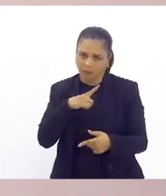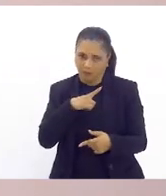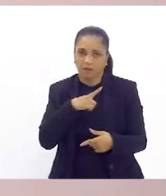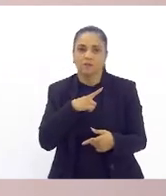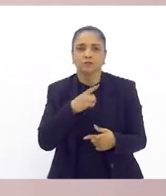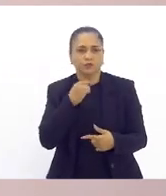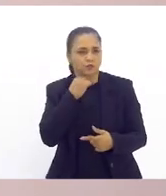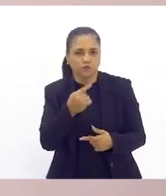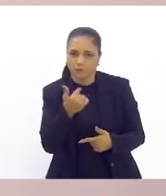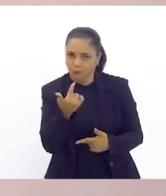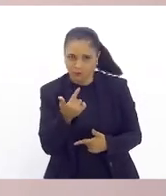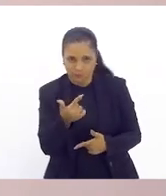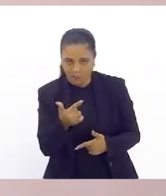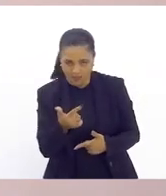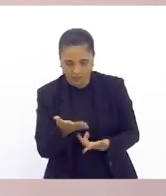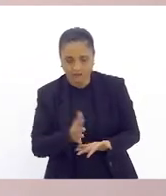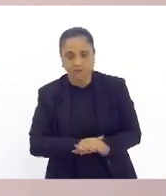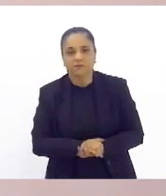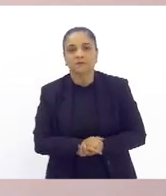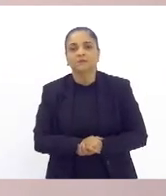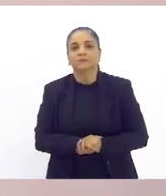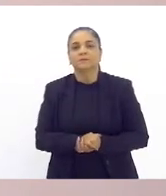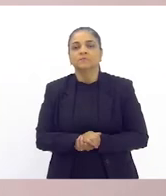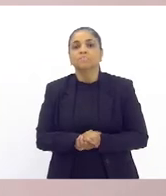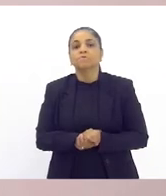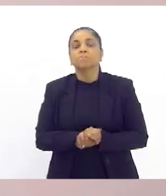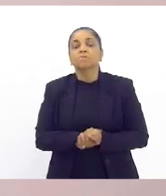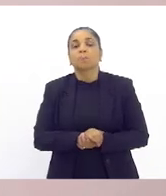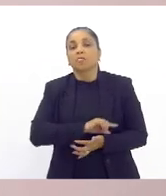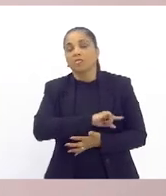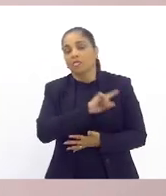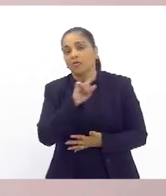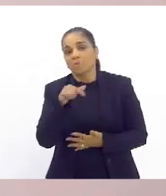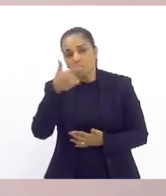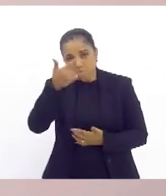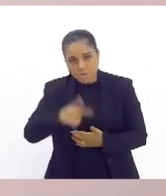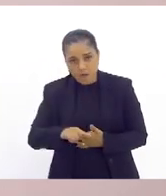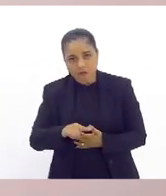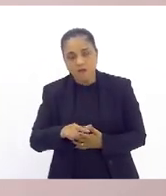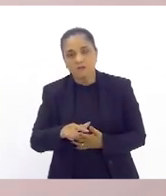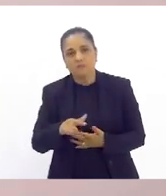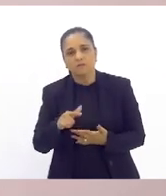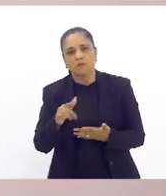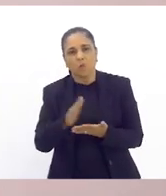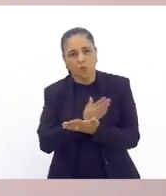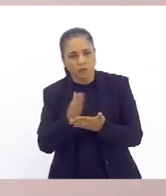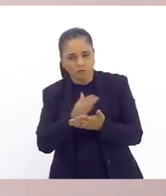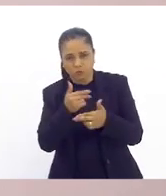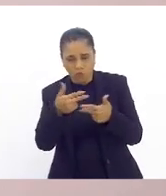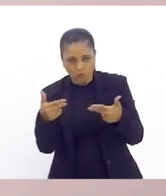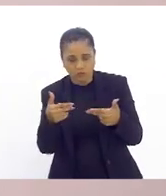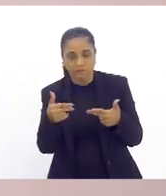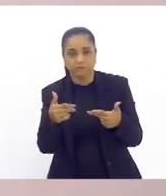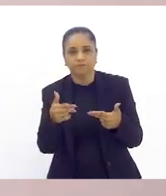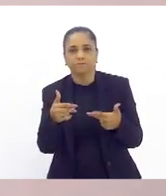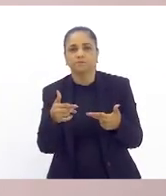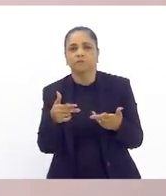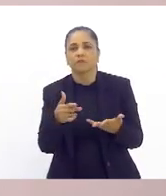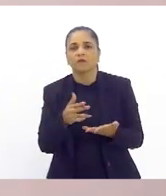alguma alguns outros pontos que foram colocados aqui um dos itens foi